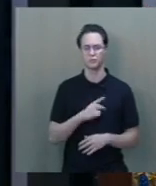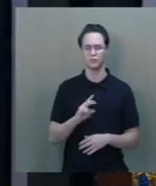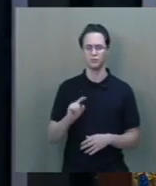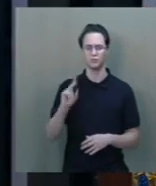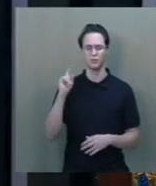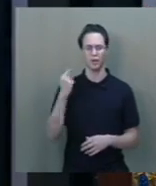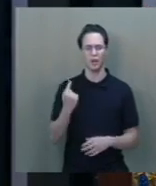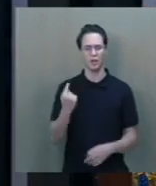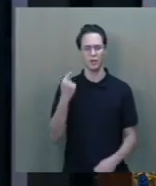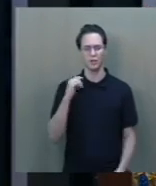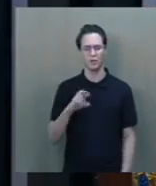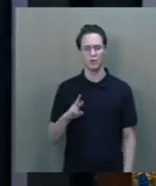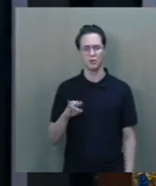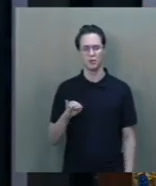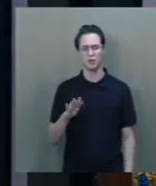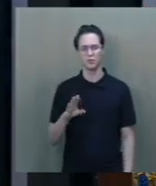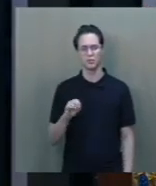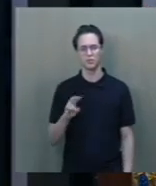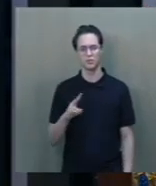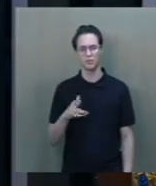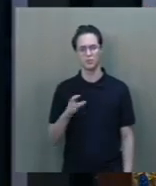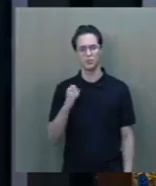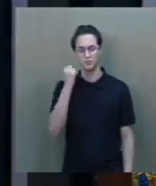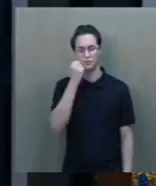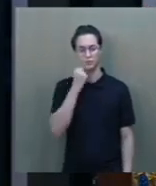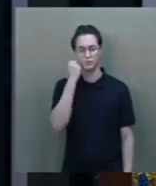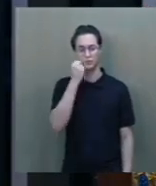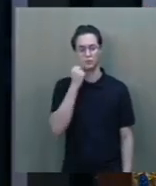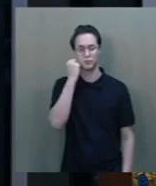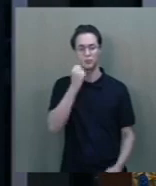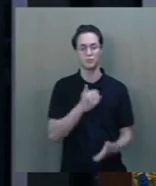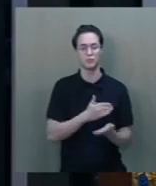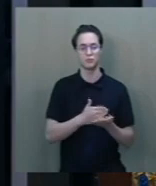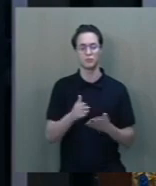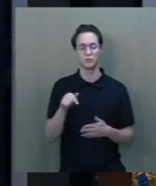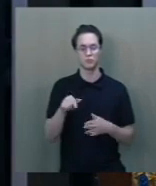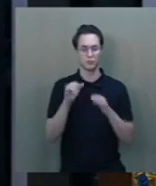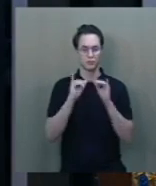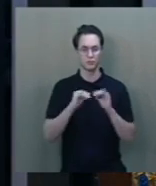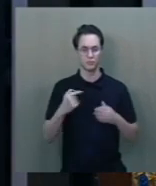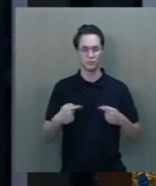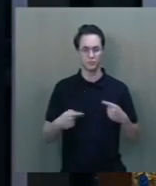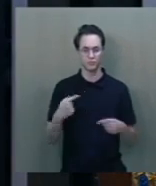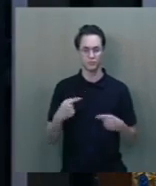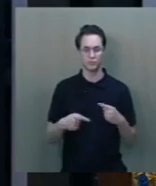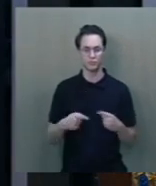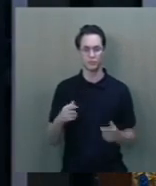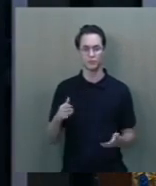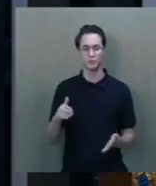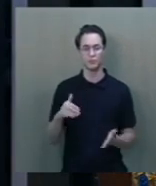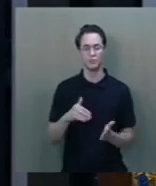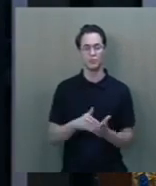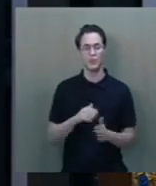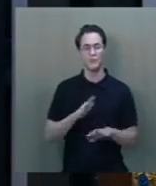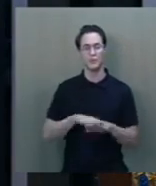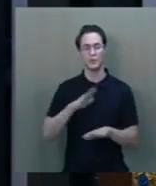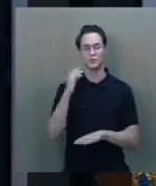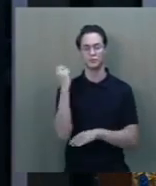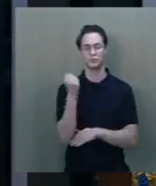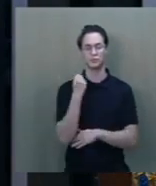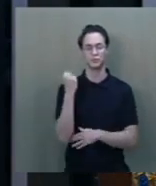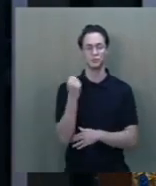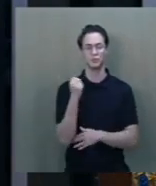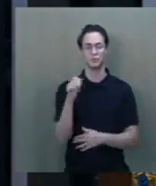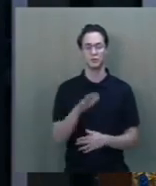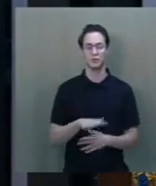Cristóvão Buarque, senador desta casa, que essa discussão se arrasta. E por último, a mais grave de todas, um gigante